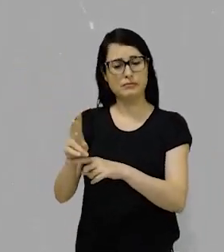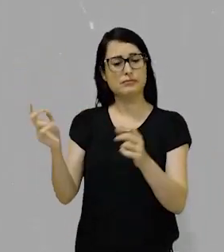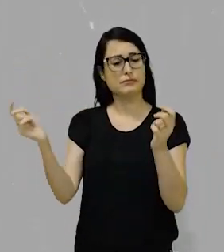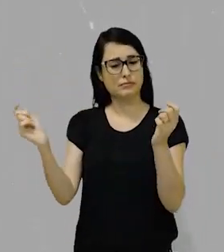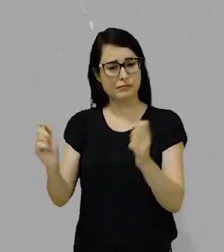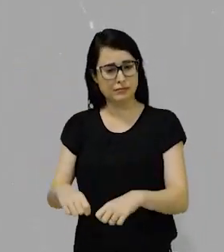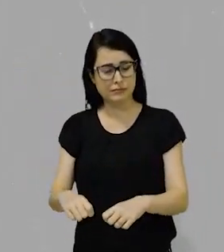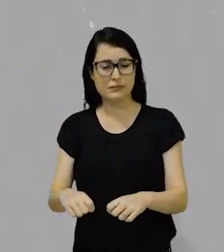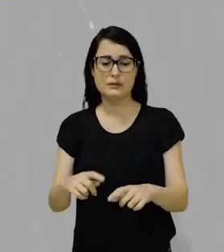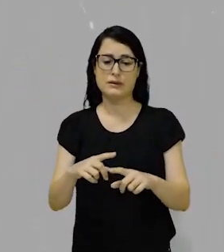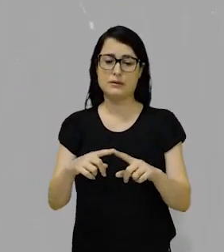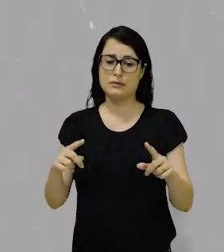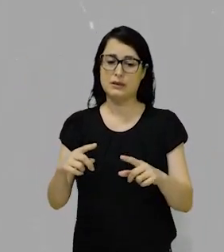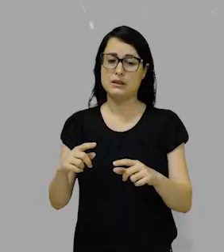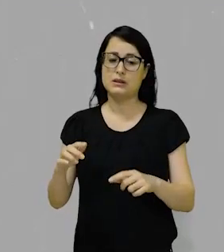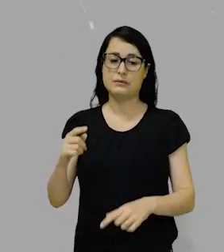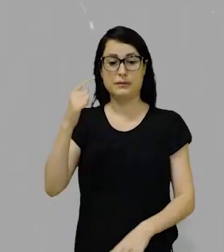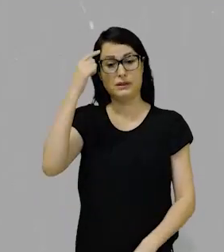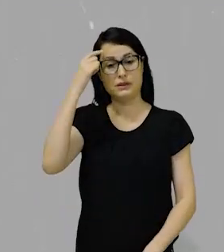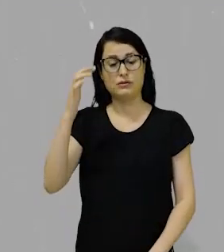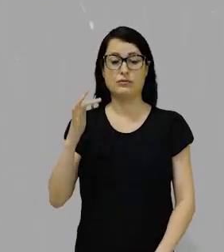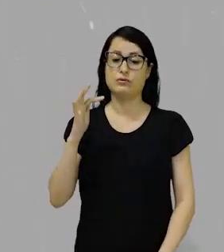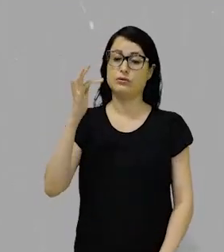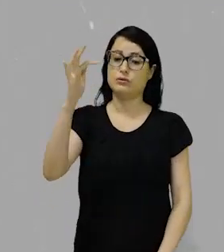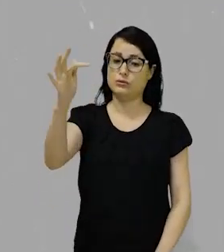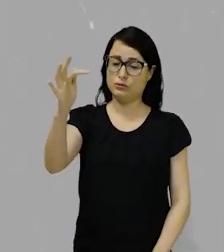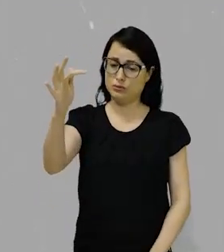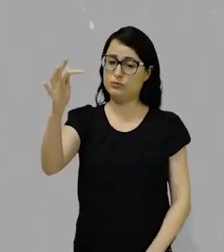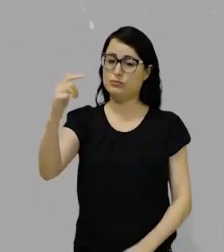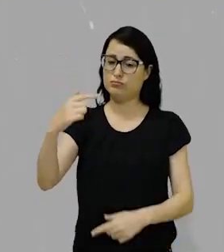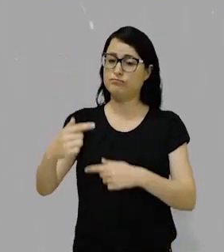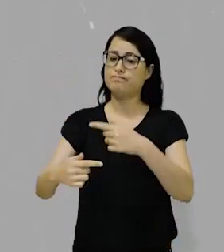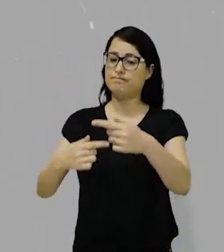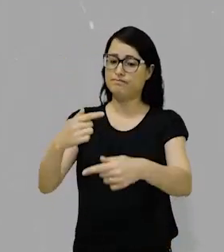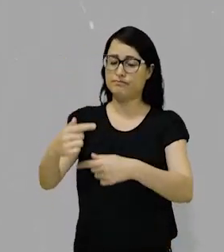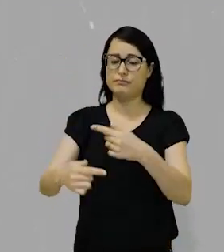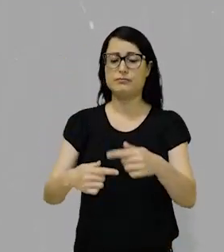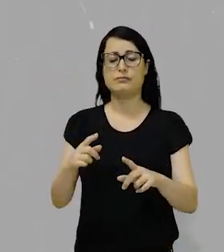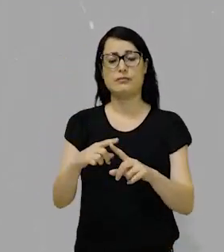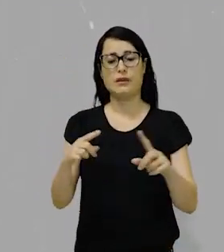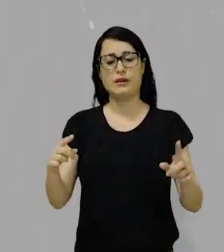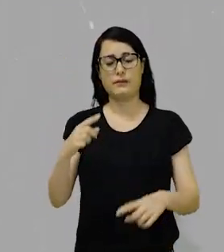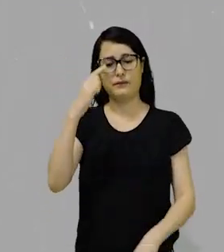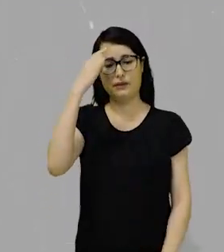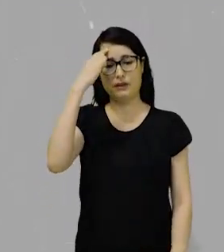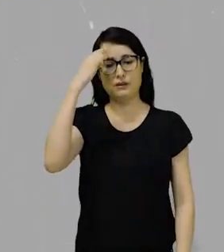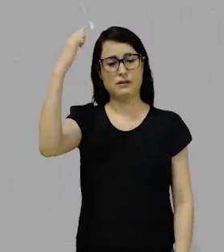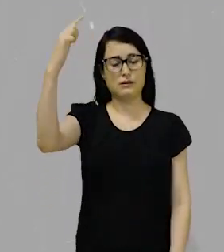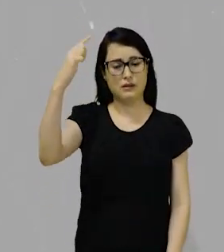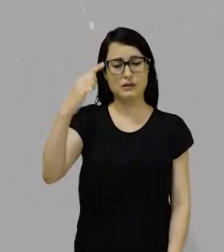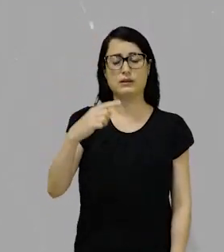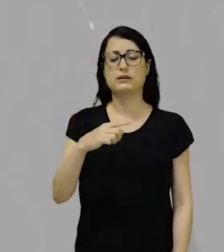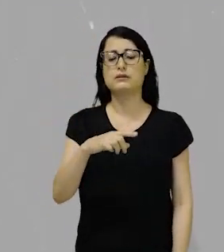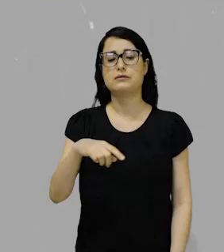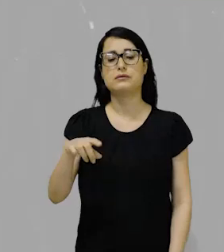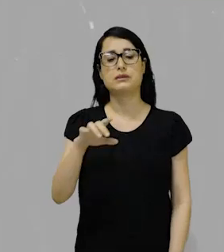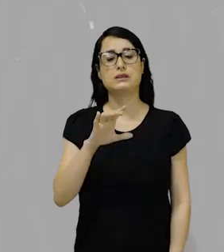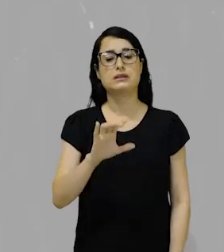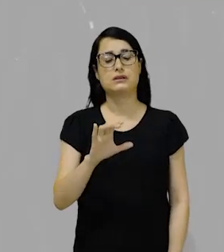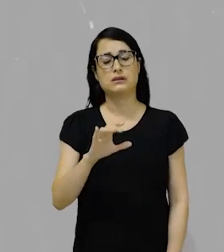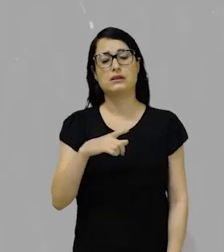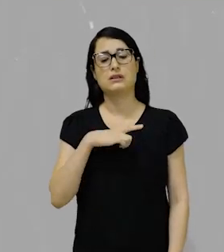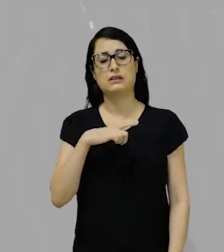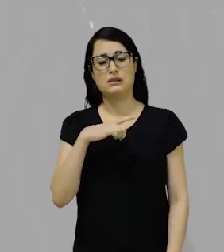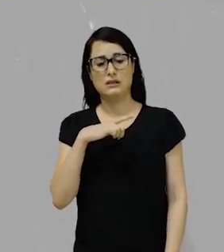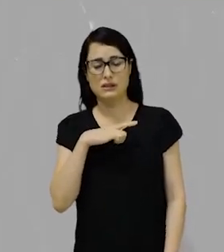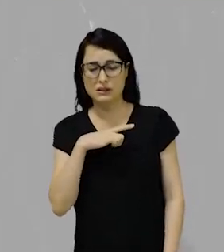não comprometer as gerações futuras. Mas eu entro logo numa ideia central contigo que cai na prova